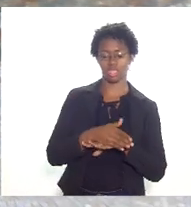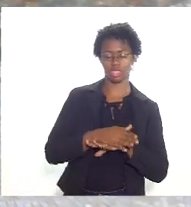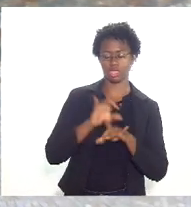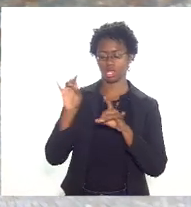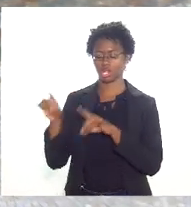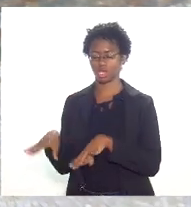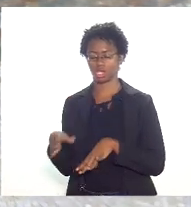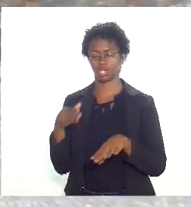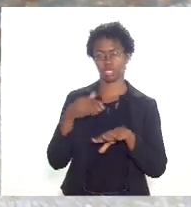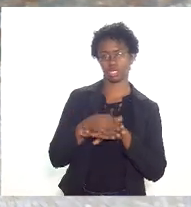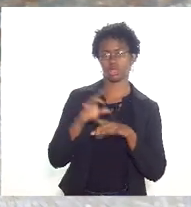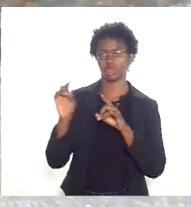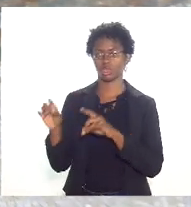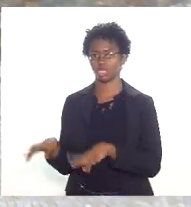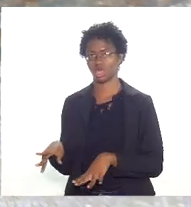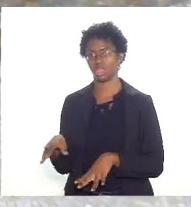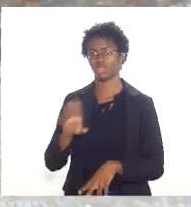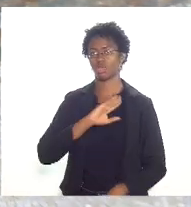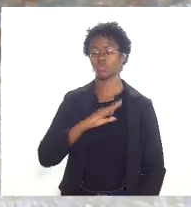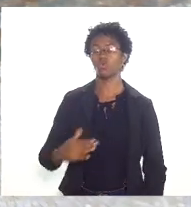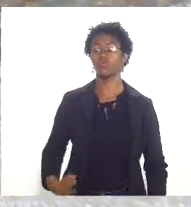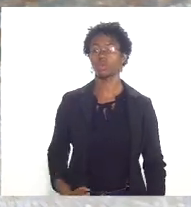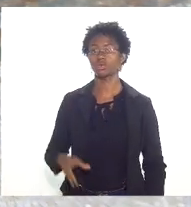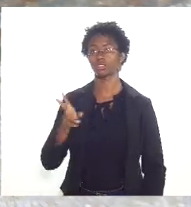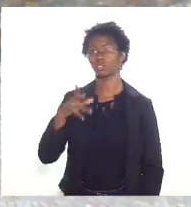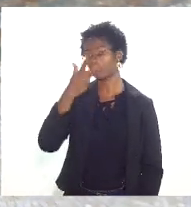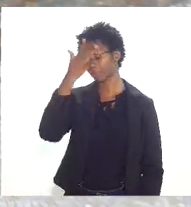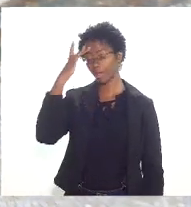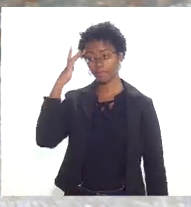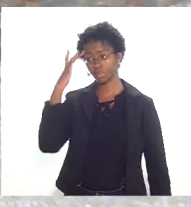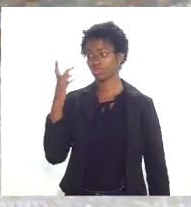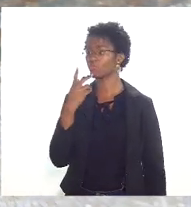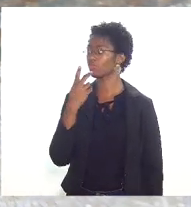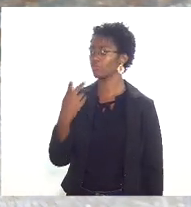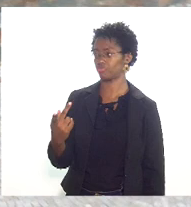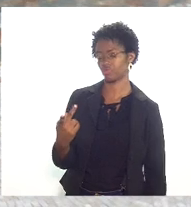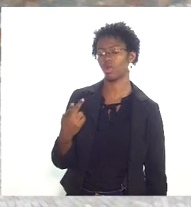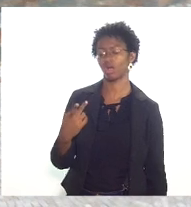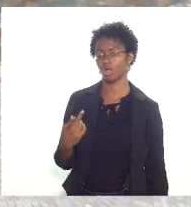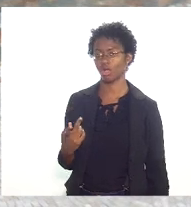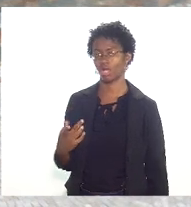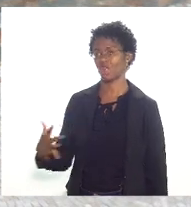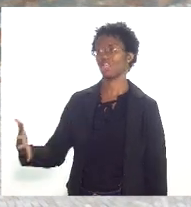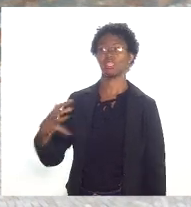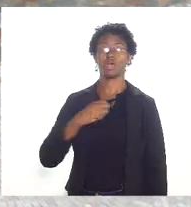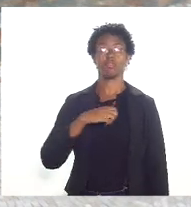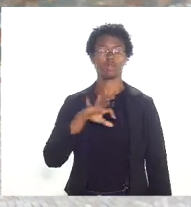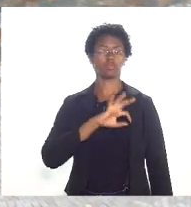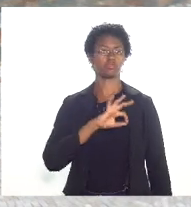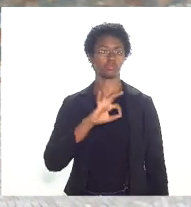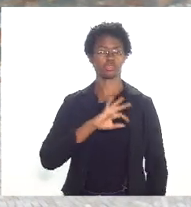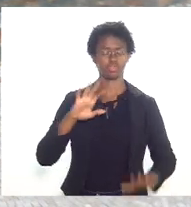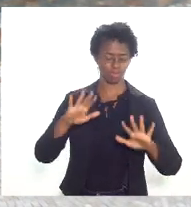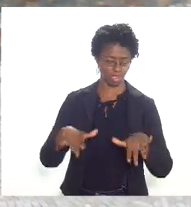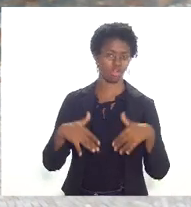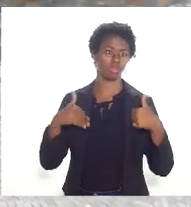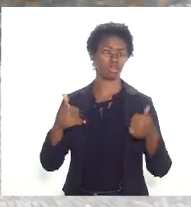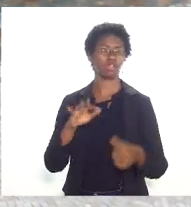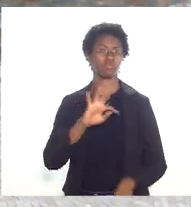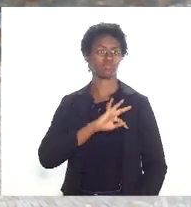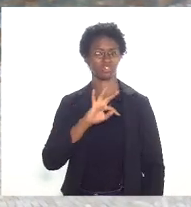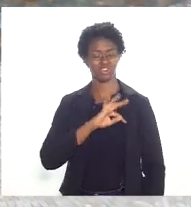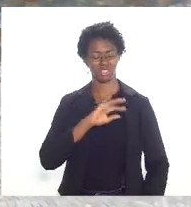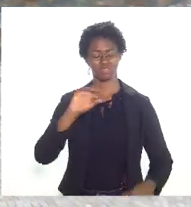Salvador da Pátria para polícia como nós chegamos a promessa do bandido do ex-governador o y dizendo que alteraria